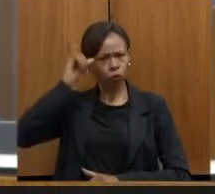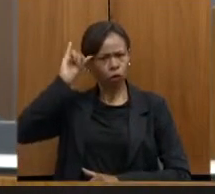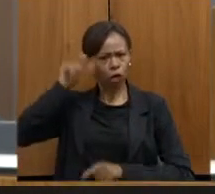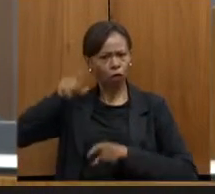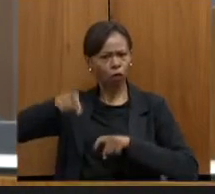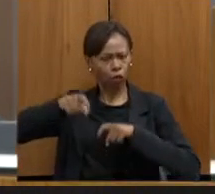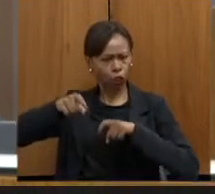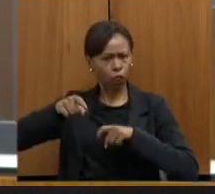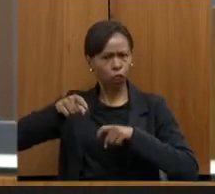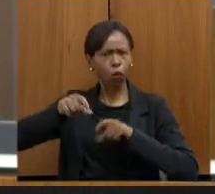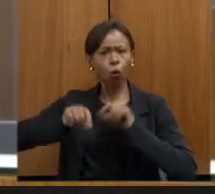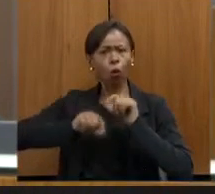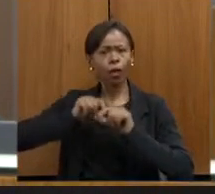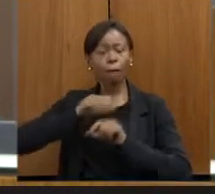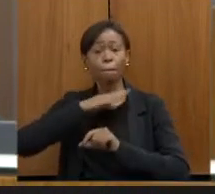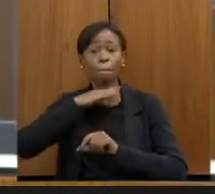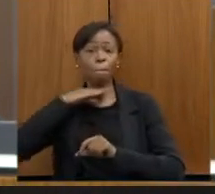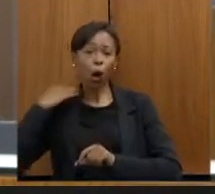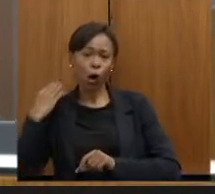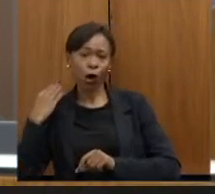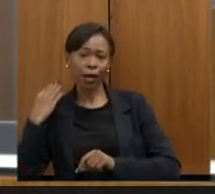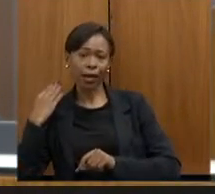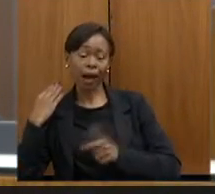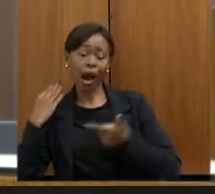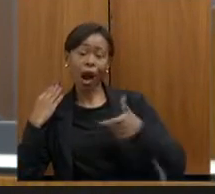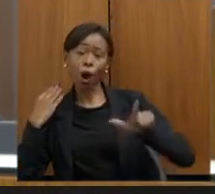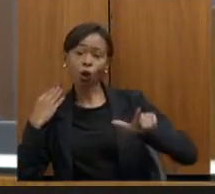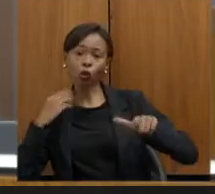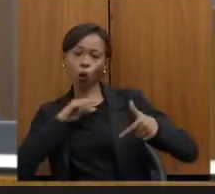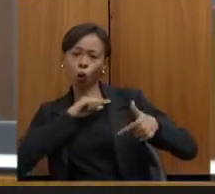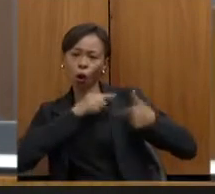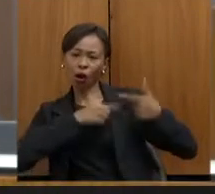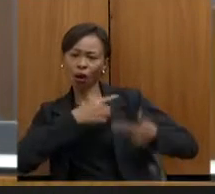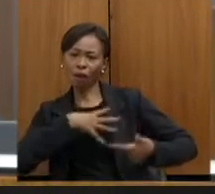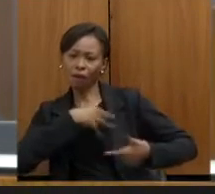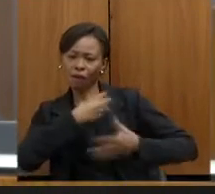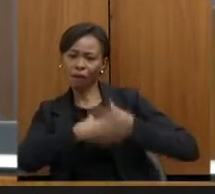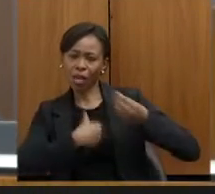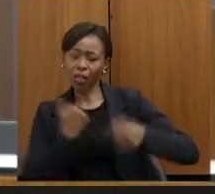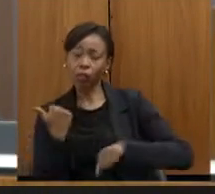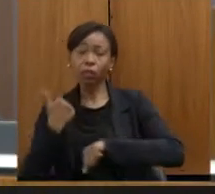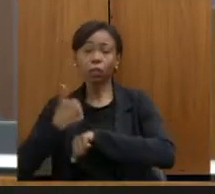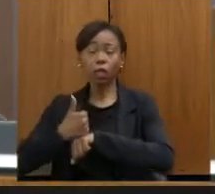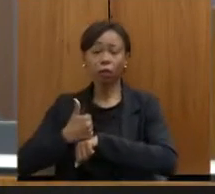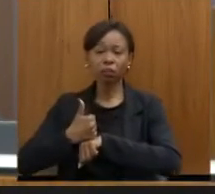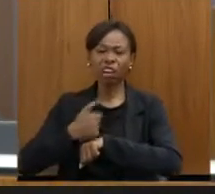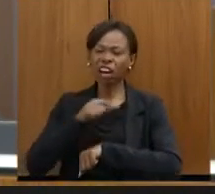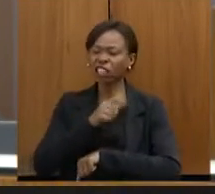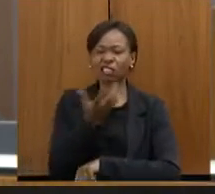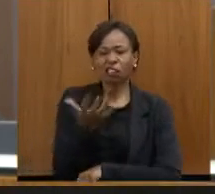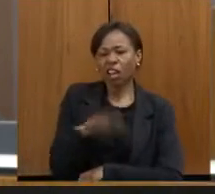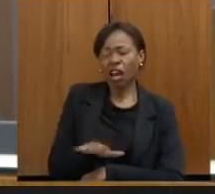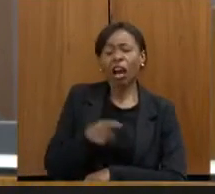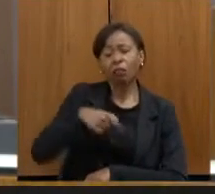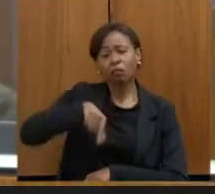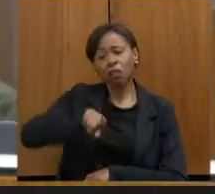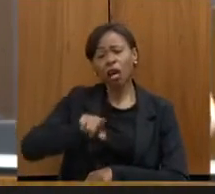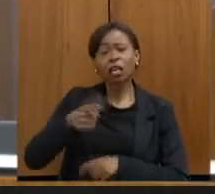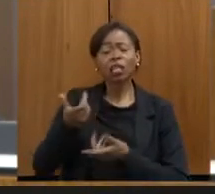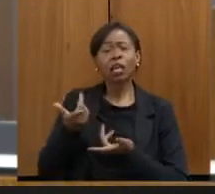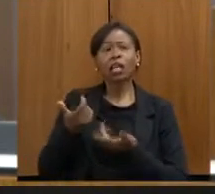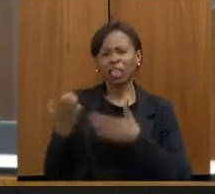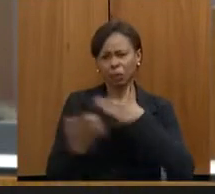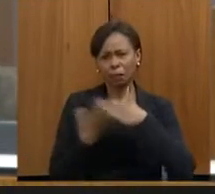morrem, passam para herdeiros, os herdeiros não têm interesse para tocar a fazenda, vai em uma imobiliária e a imobiliária fala, vamos fazer o seguinte, vamos